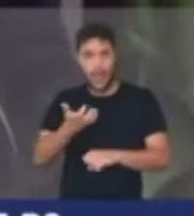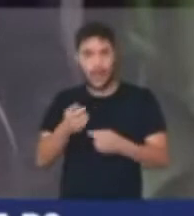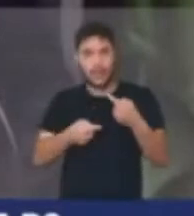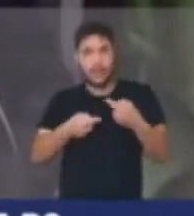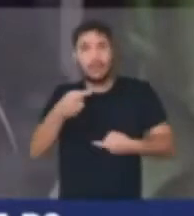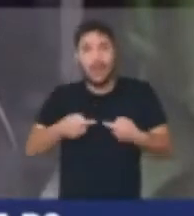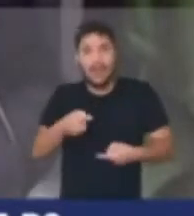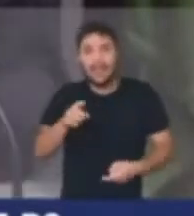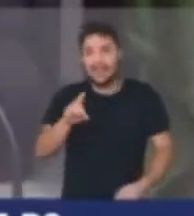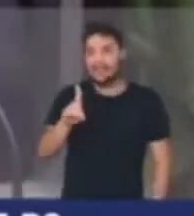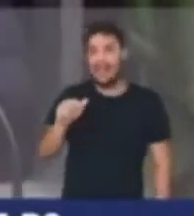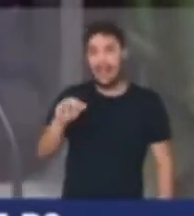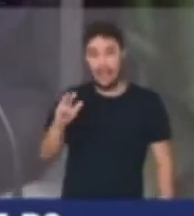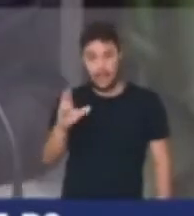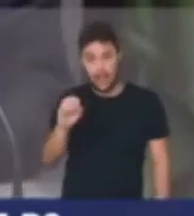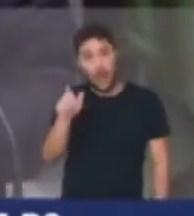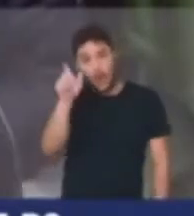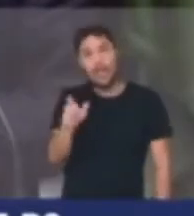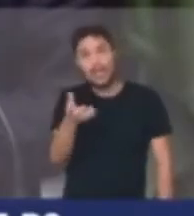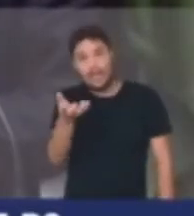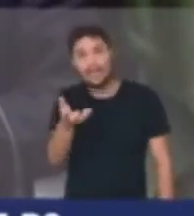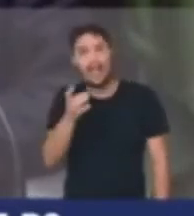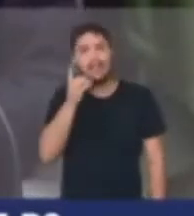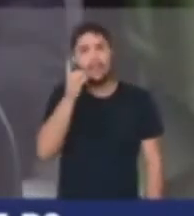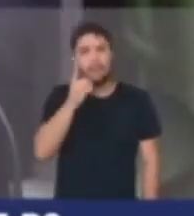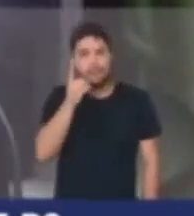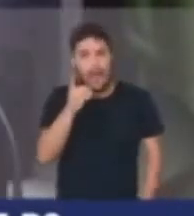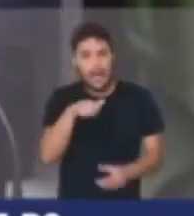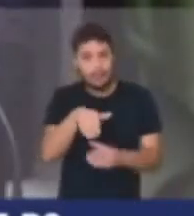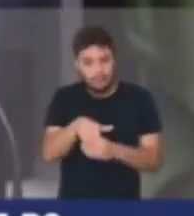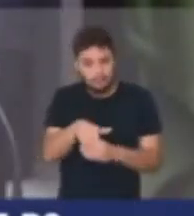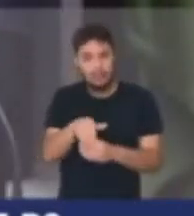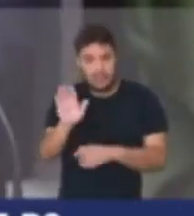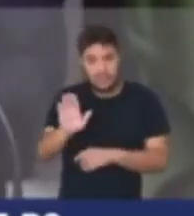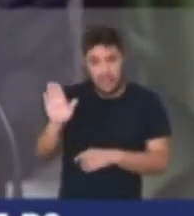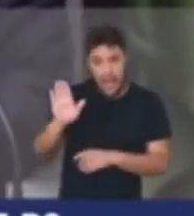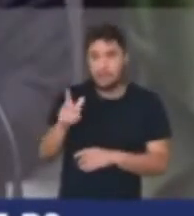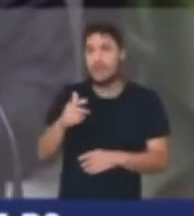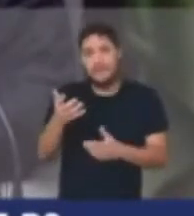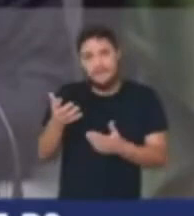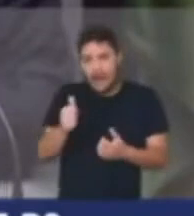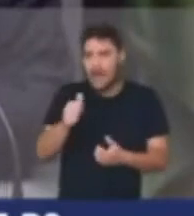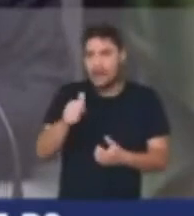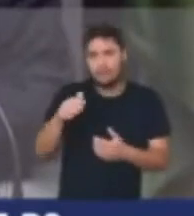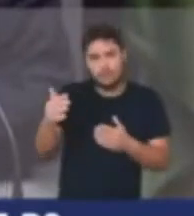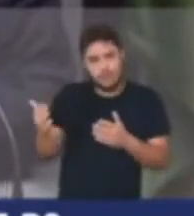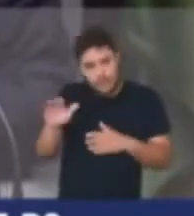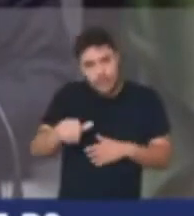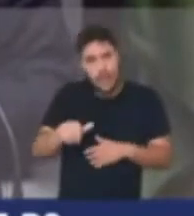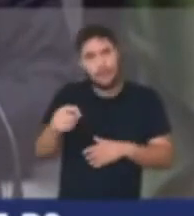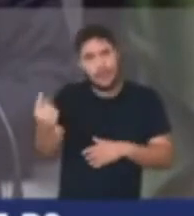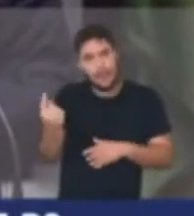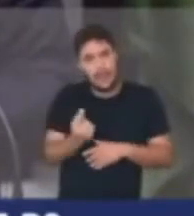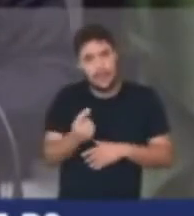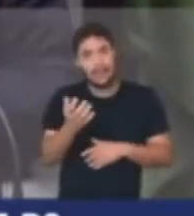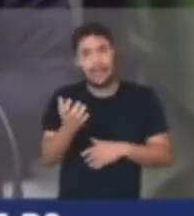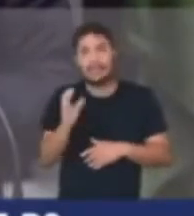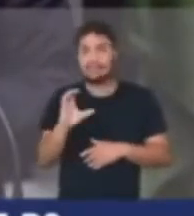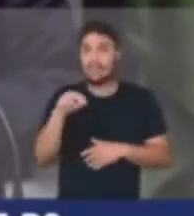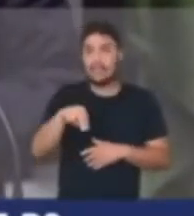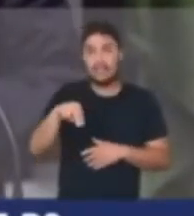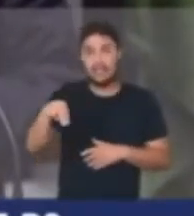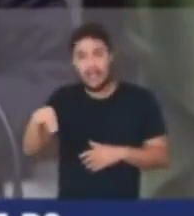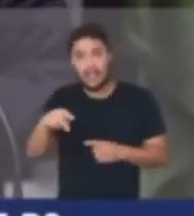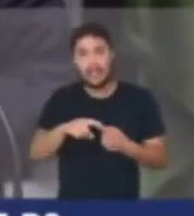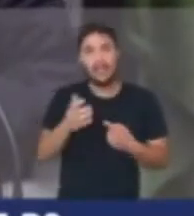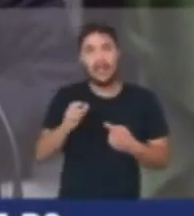deputado? Vamos testar ele, gente. Me coloco à disposição para fazer um debate. Querem fazer na CNN? Querem fazer